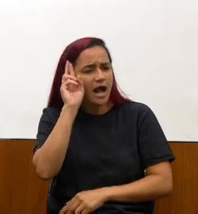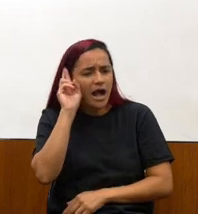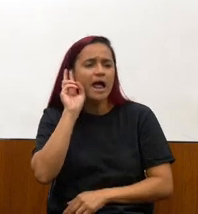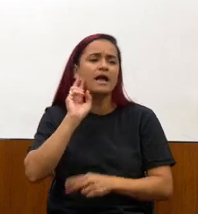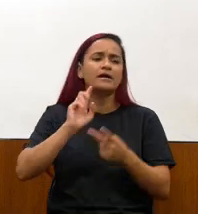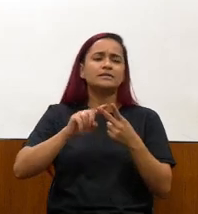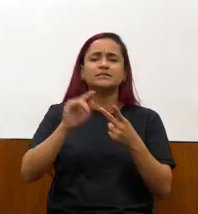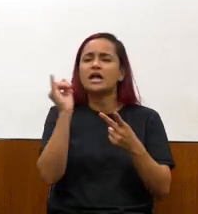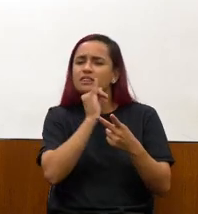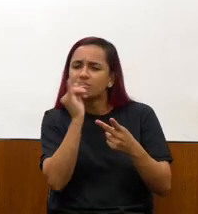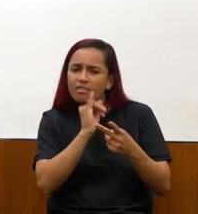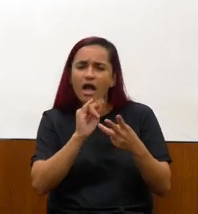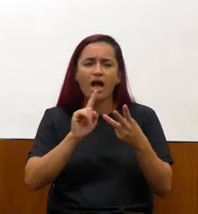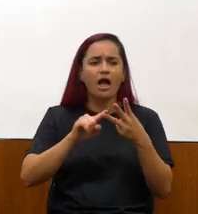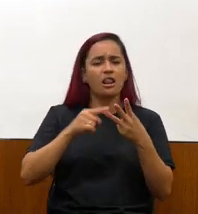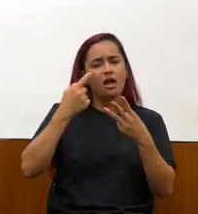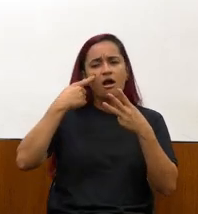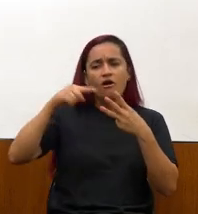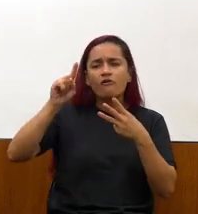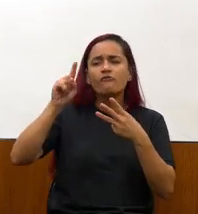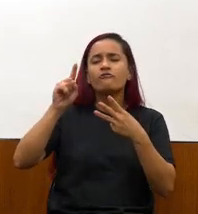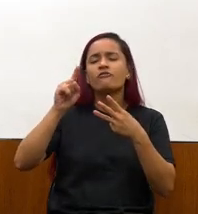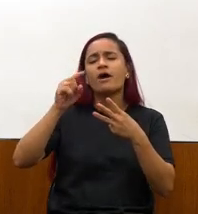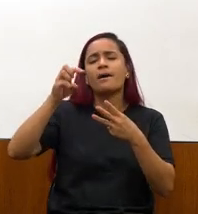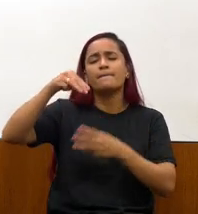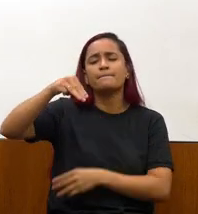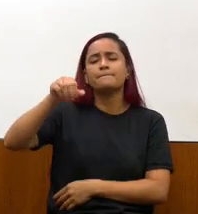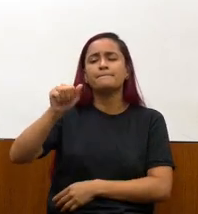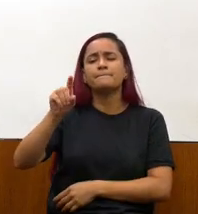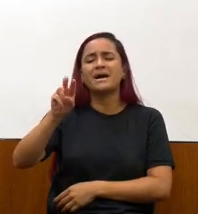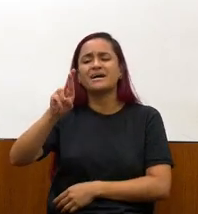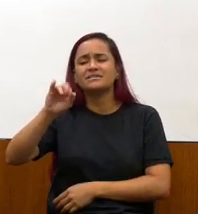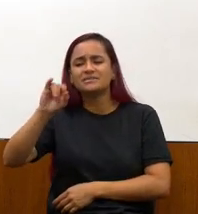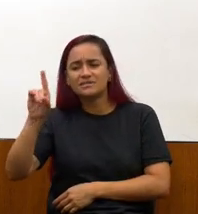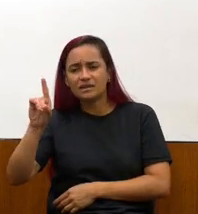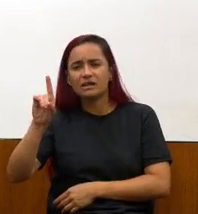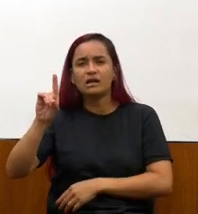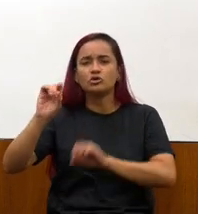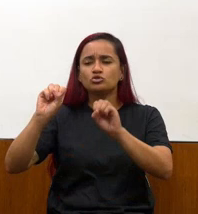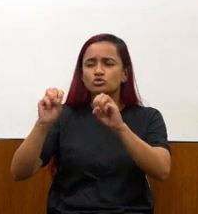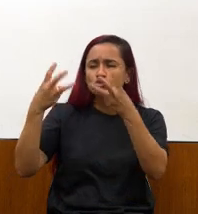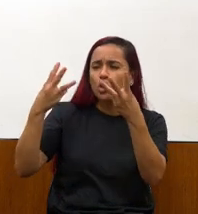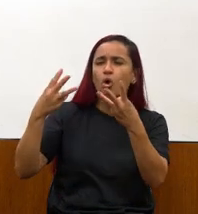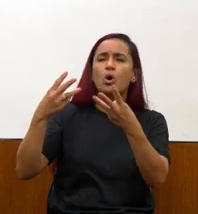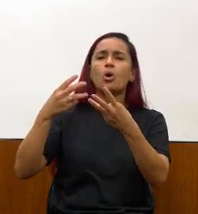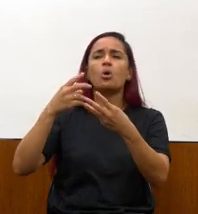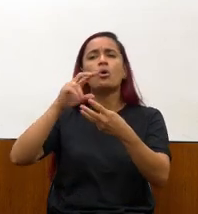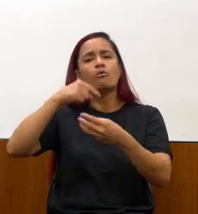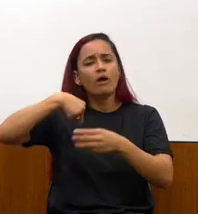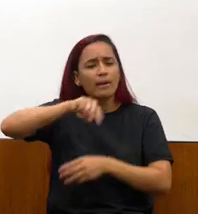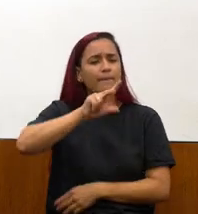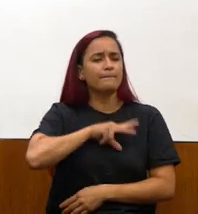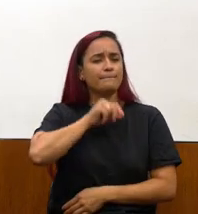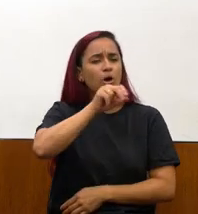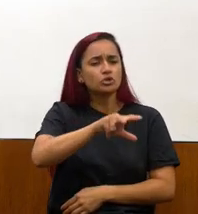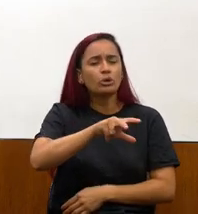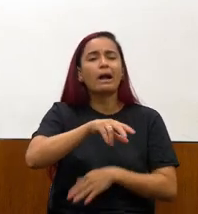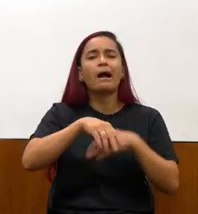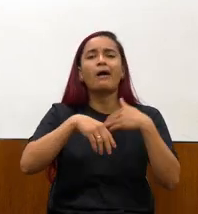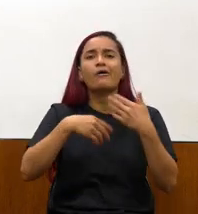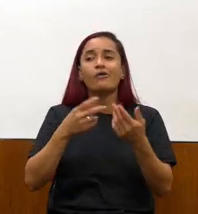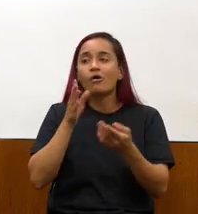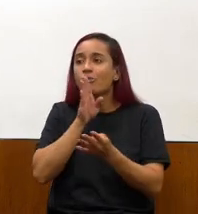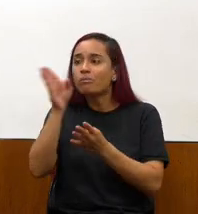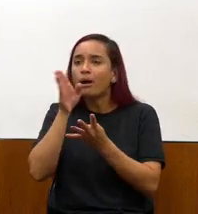na Itália, que a gente vai ver um jogo do Barcelona lá em Madrid, ou então que a gente vai em Portugal, ver todas as cidades que